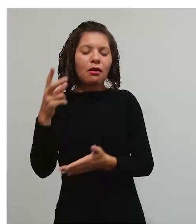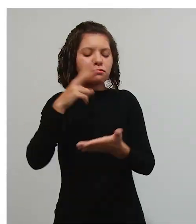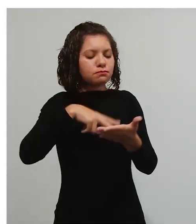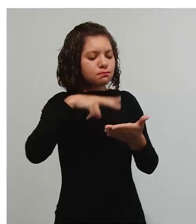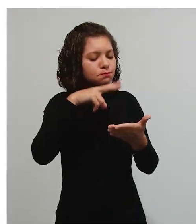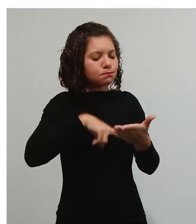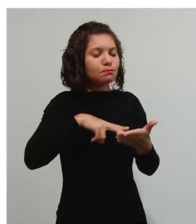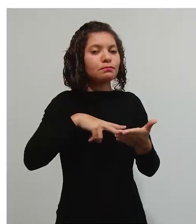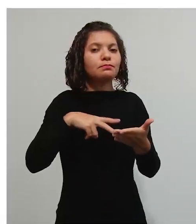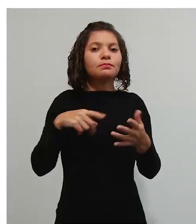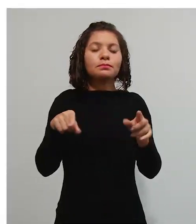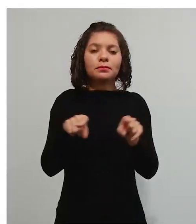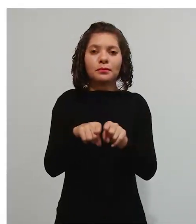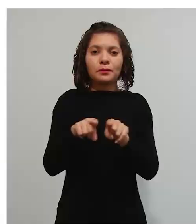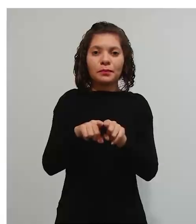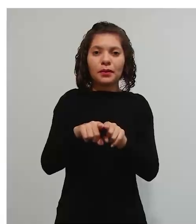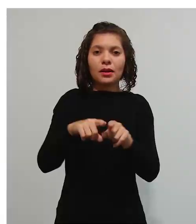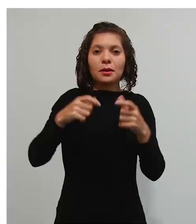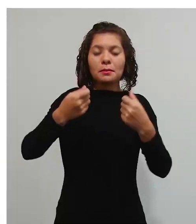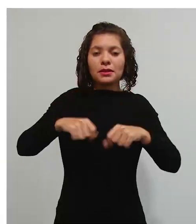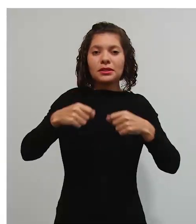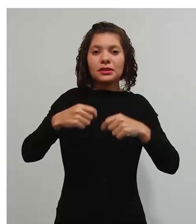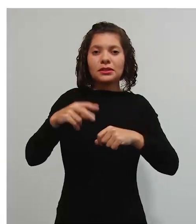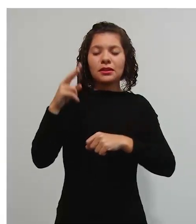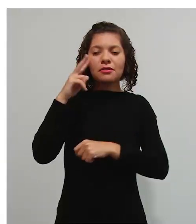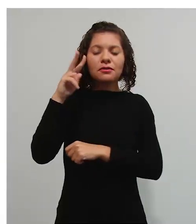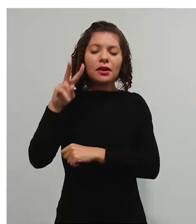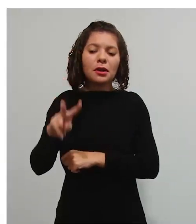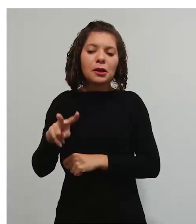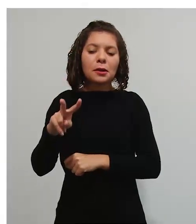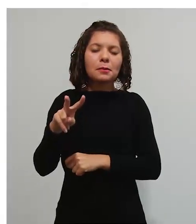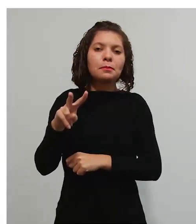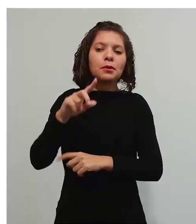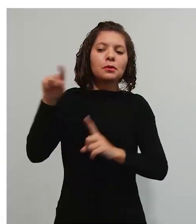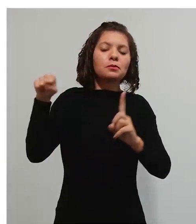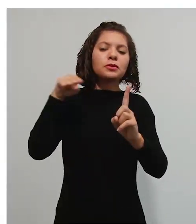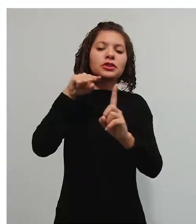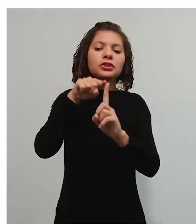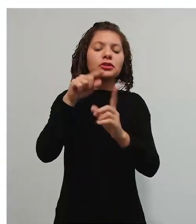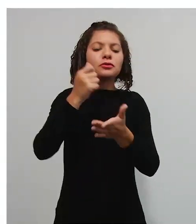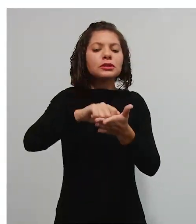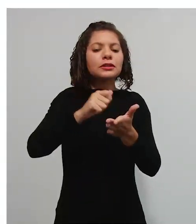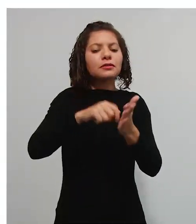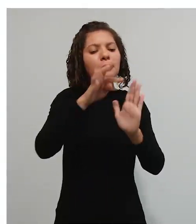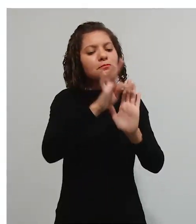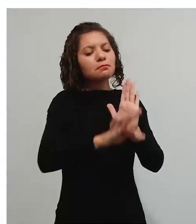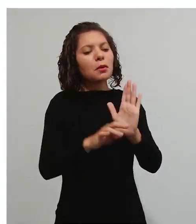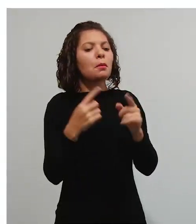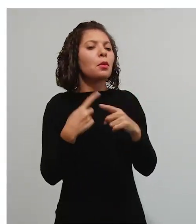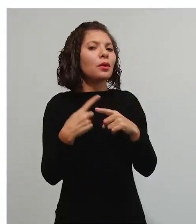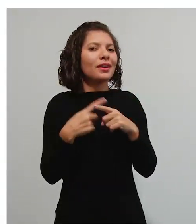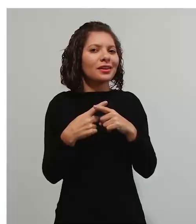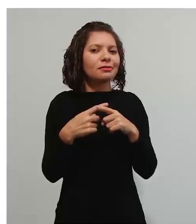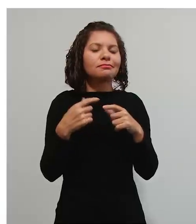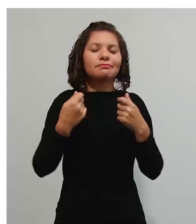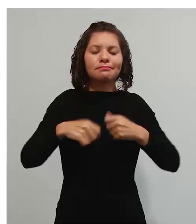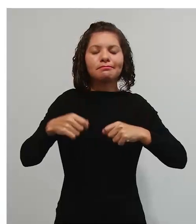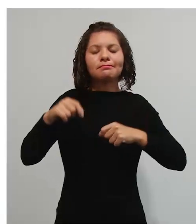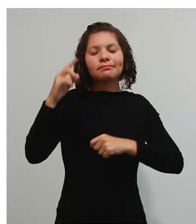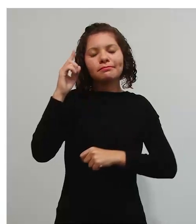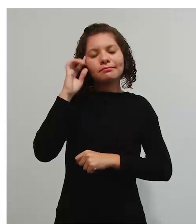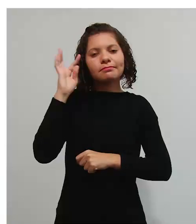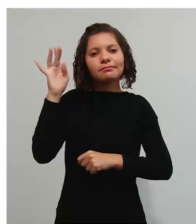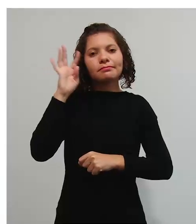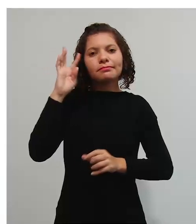ter em mente a figura do interlocutor e a finalidade para a qual o texto foi produzido. Então, nesses